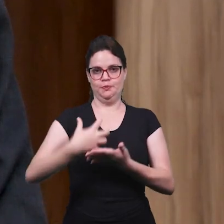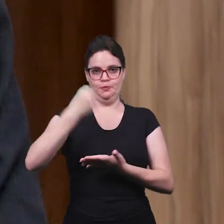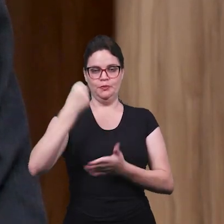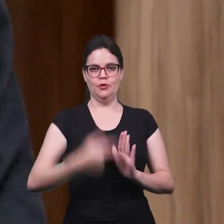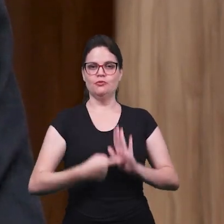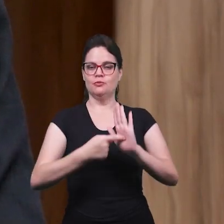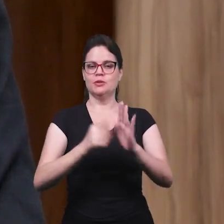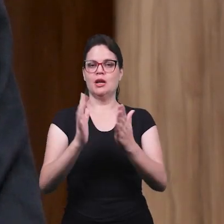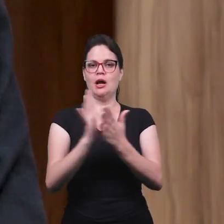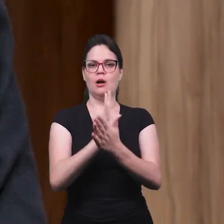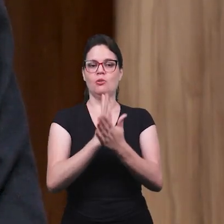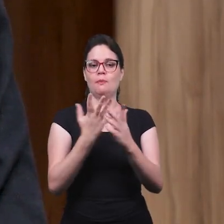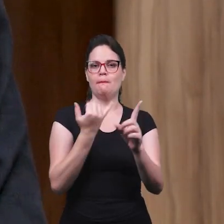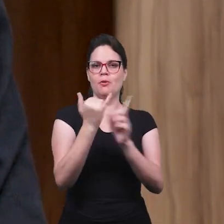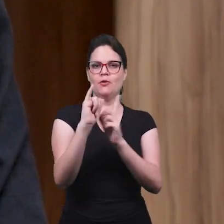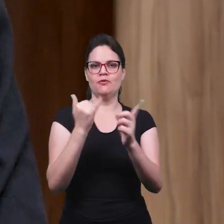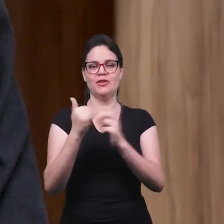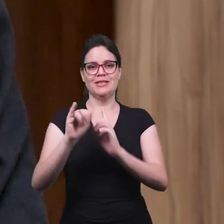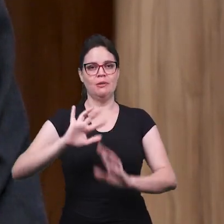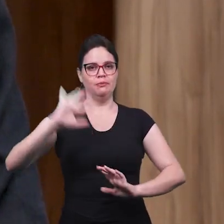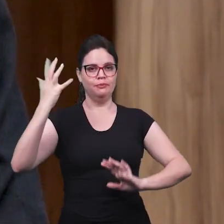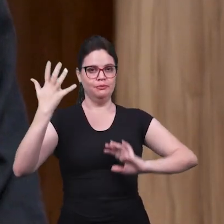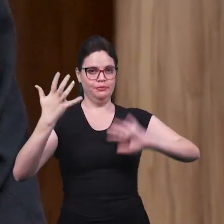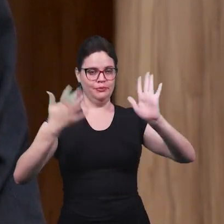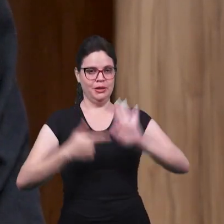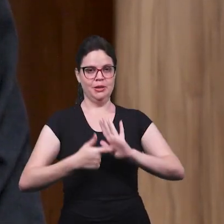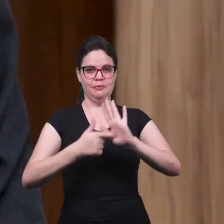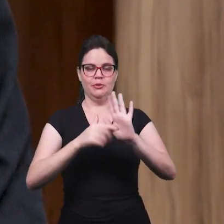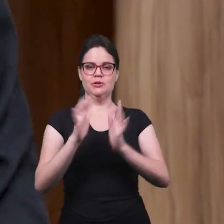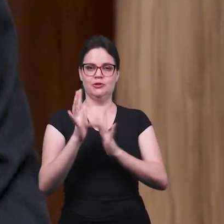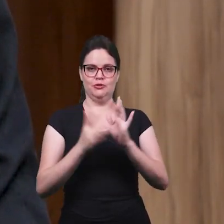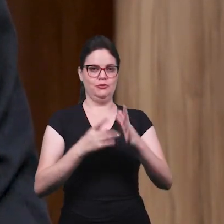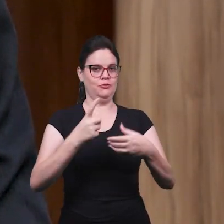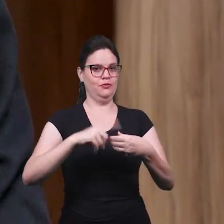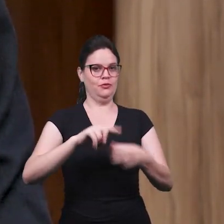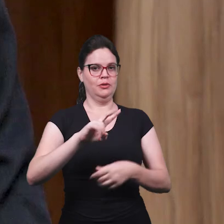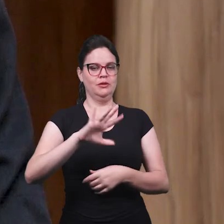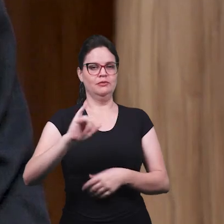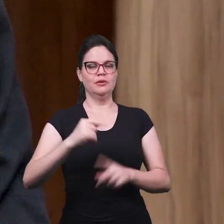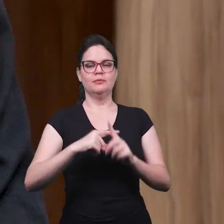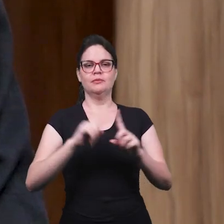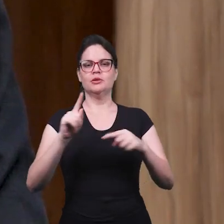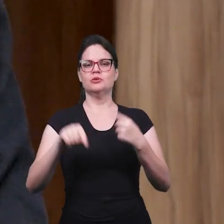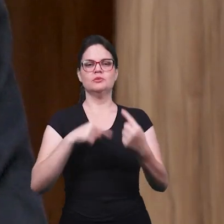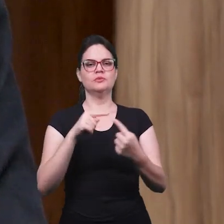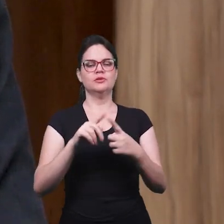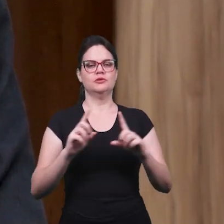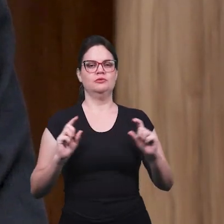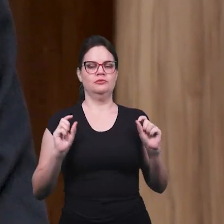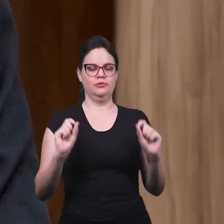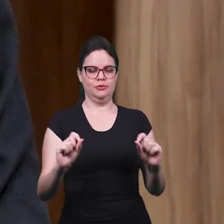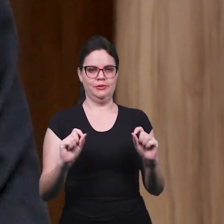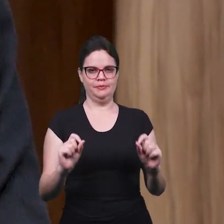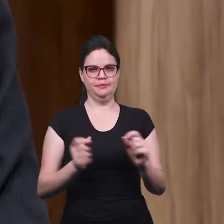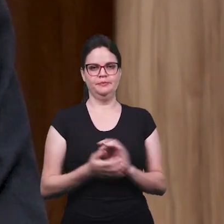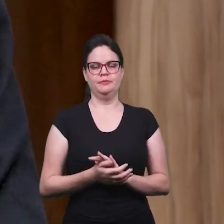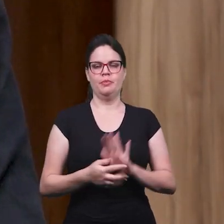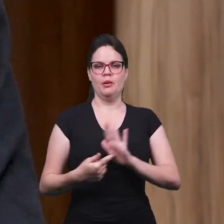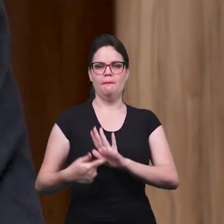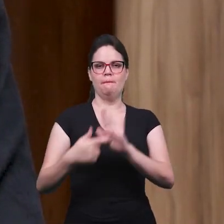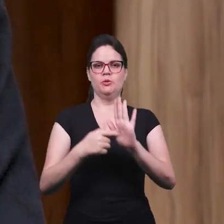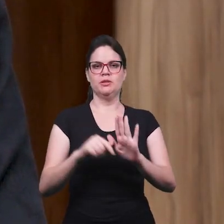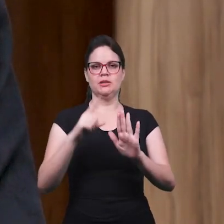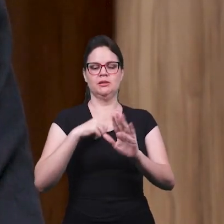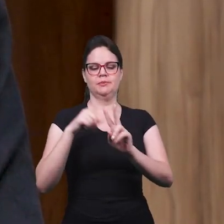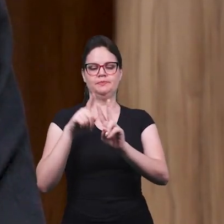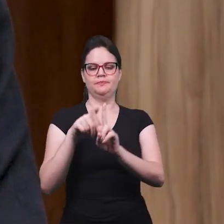proféticos da volta do Senhor Jesus, mas o objetivo principal aqui é nós trazermos uma